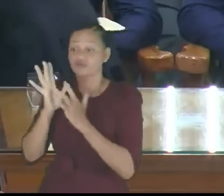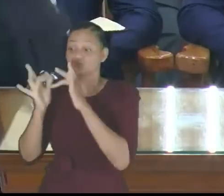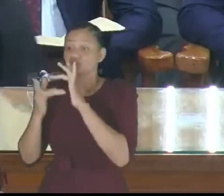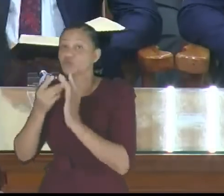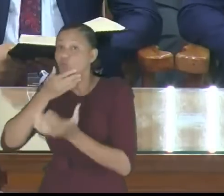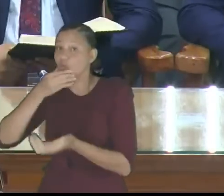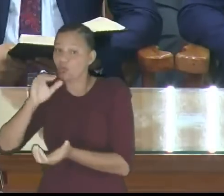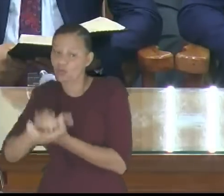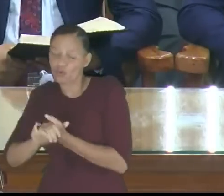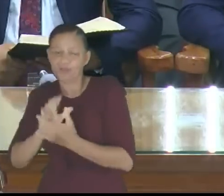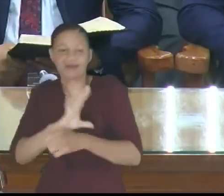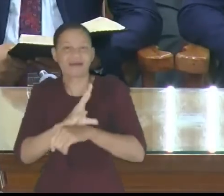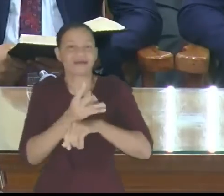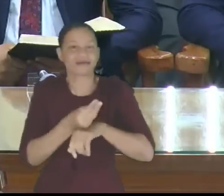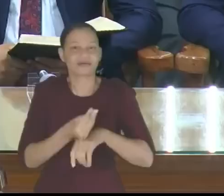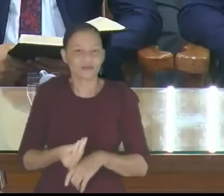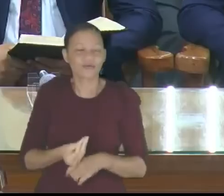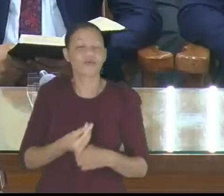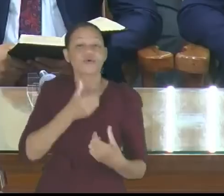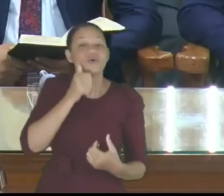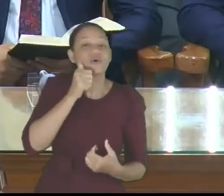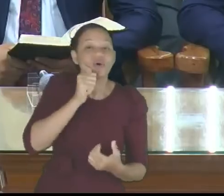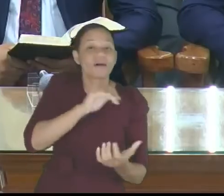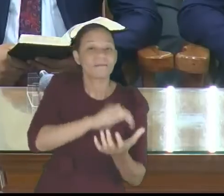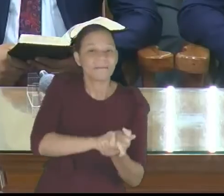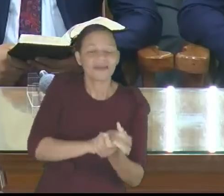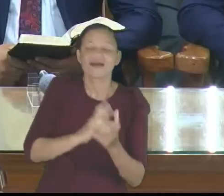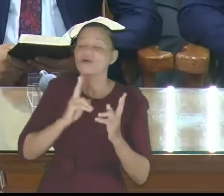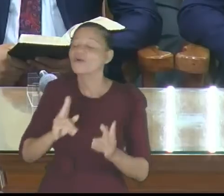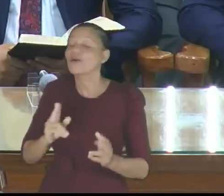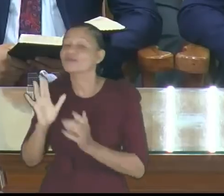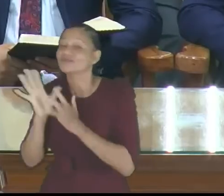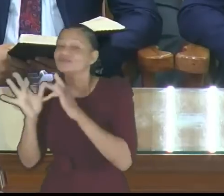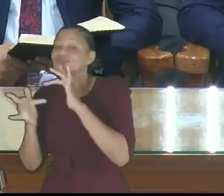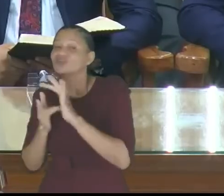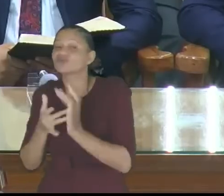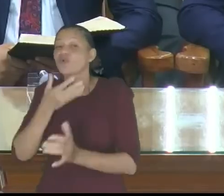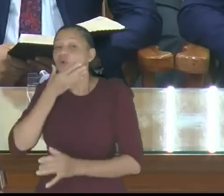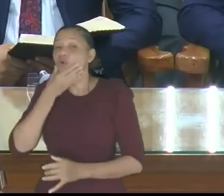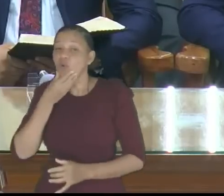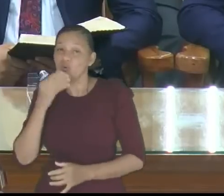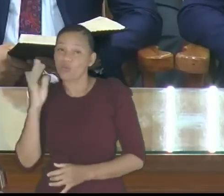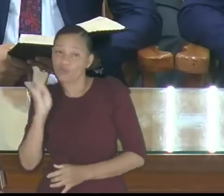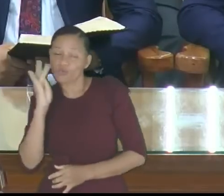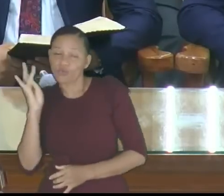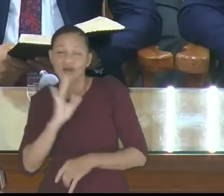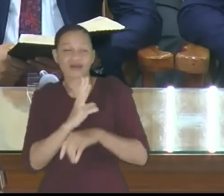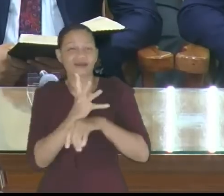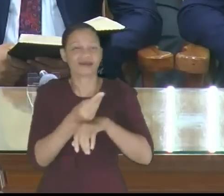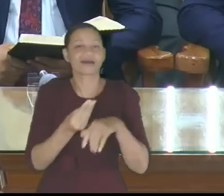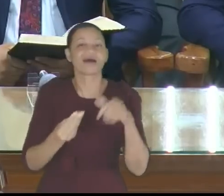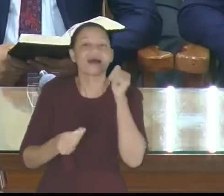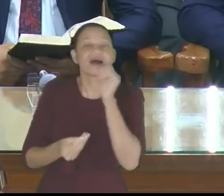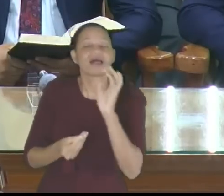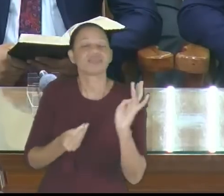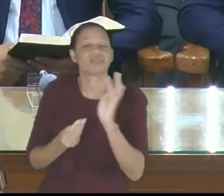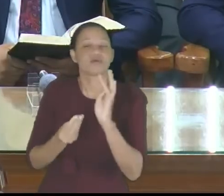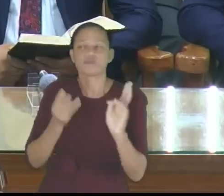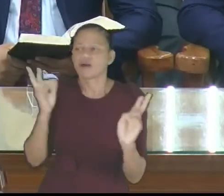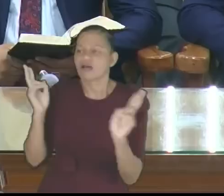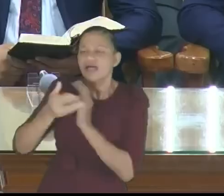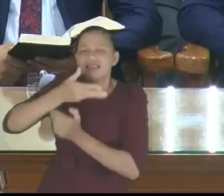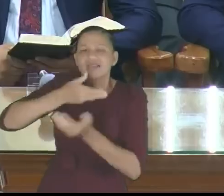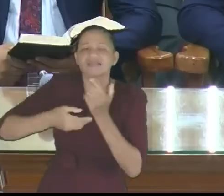esposa. Um noivo e uma noiva. E um relacionamento íntimo, assim como